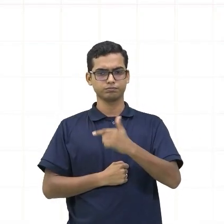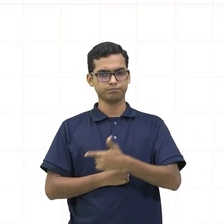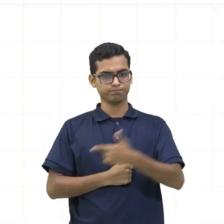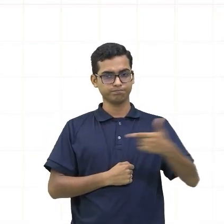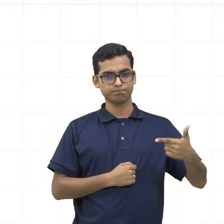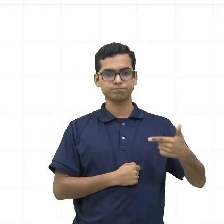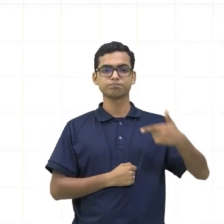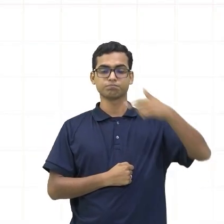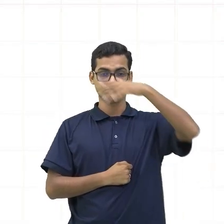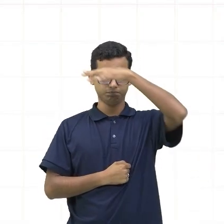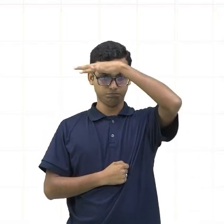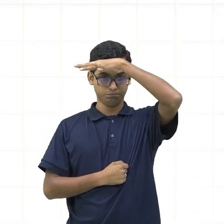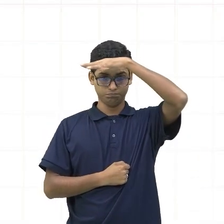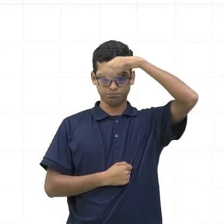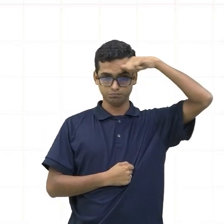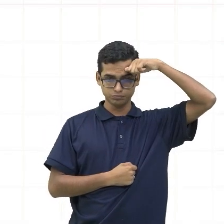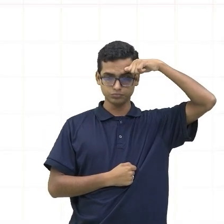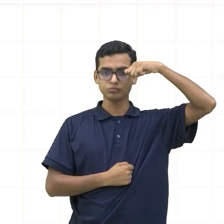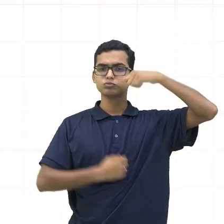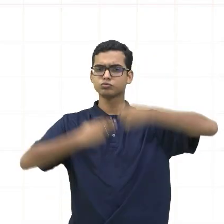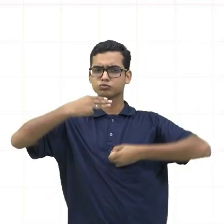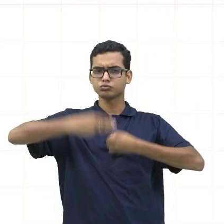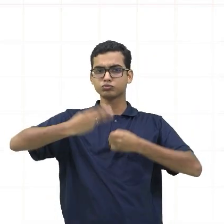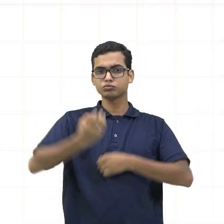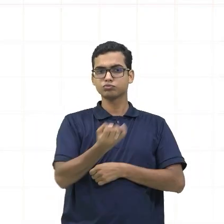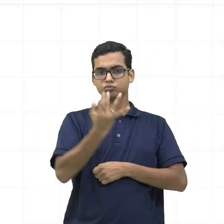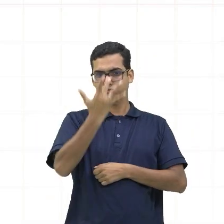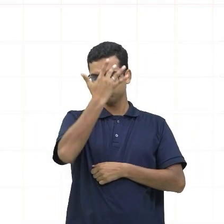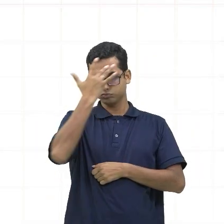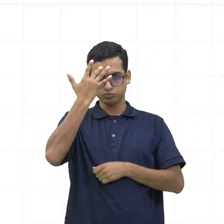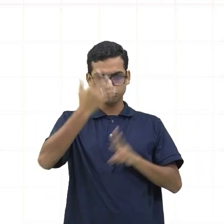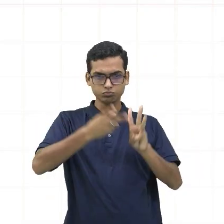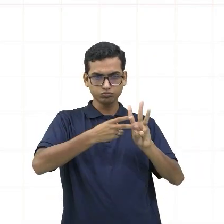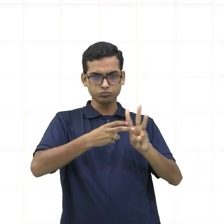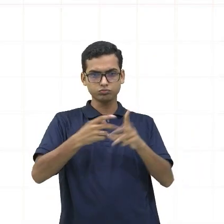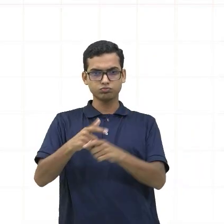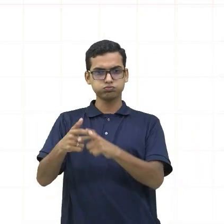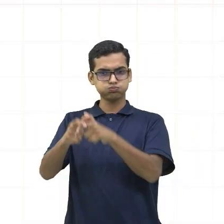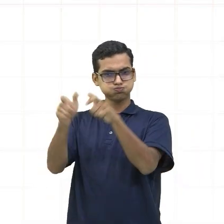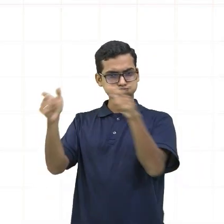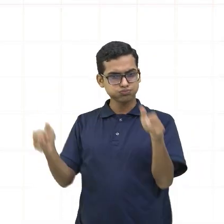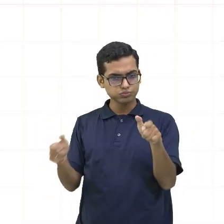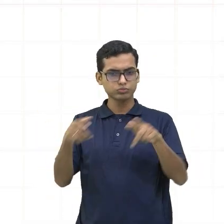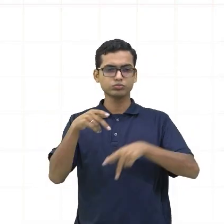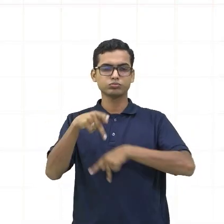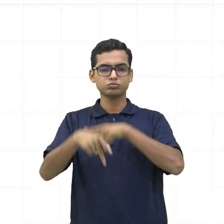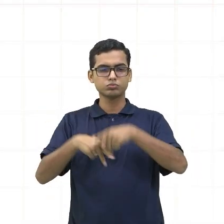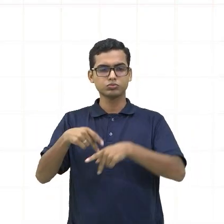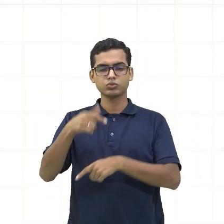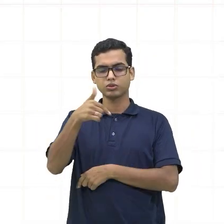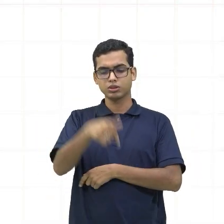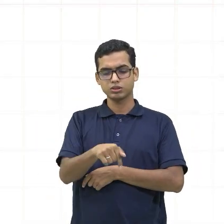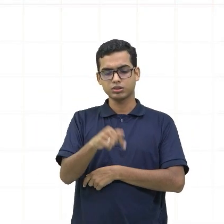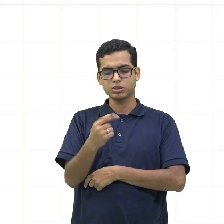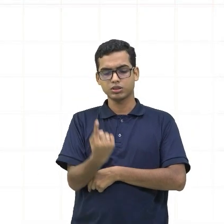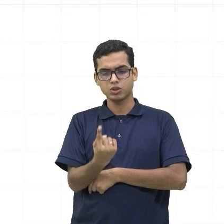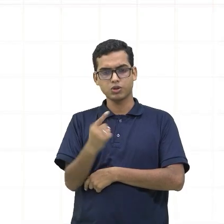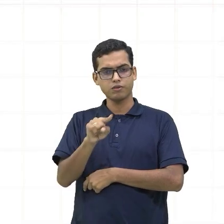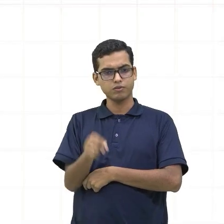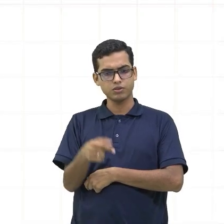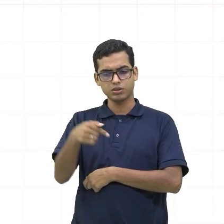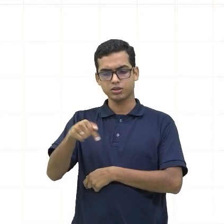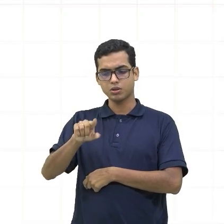com maior número de pessoas indígenas, contando com uma população de 71,7